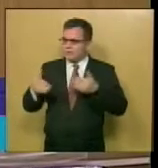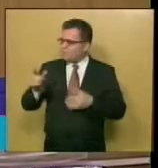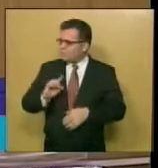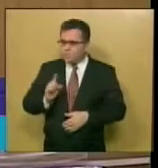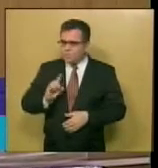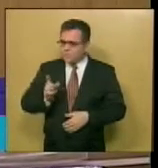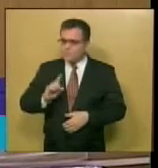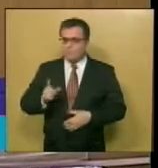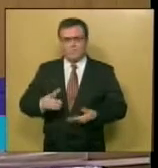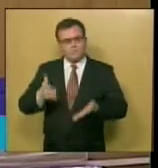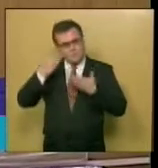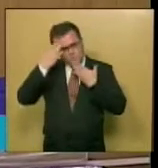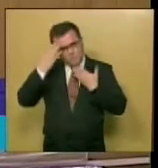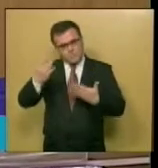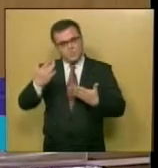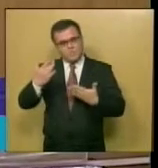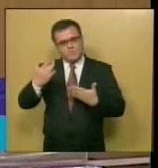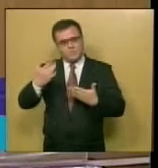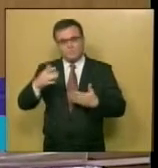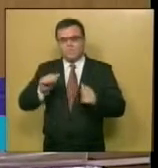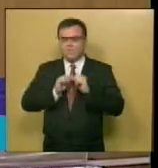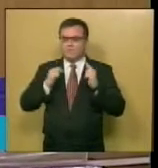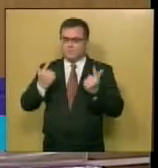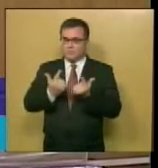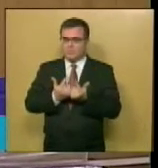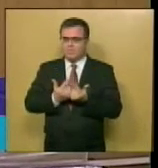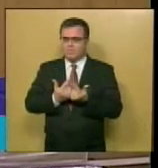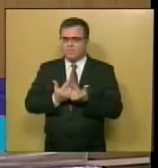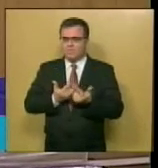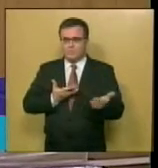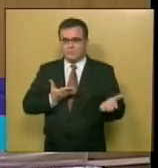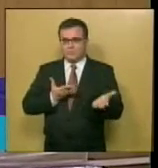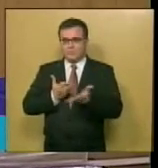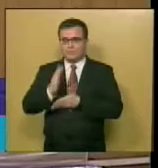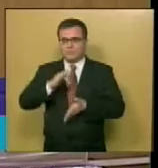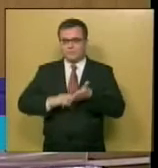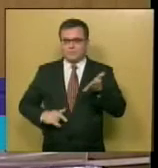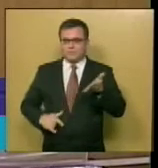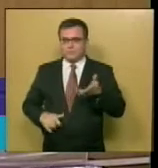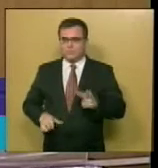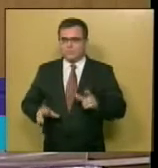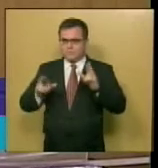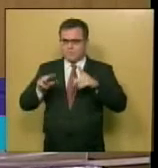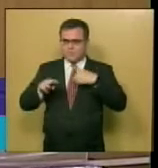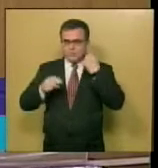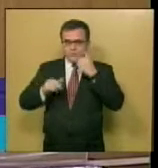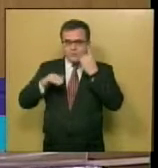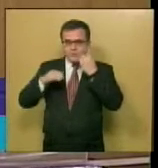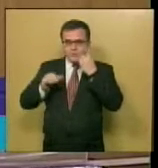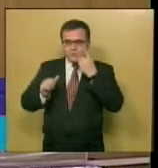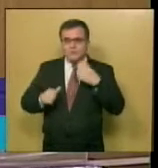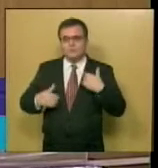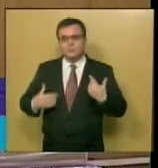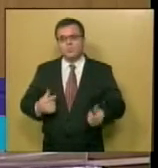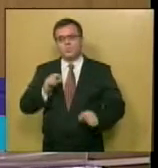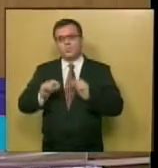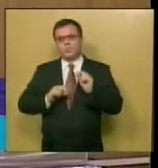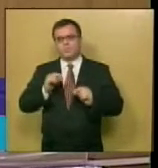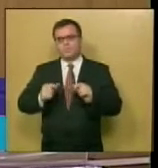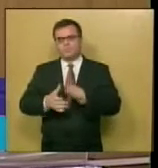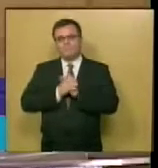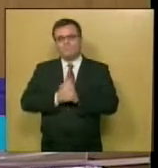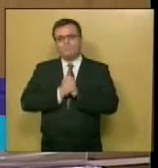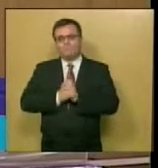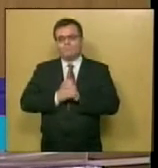comparecer, agradeço a essa Casa Legislativa por ter aprovado o requerimento da deputada Maria Mendonça em fazer essa